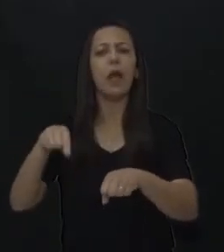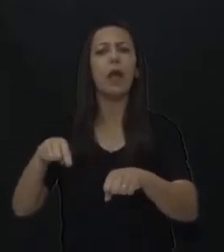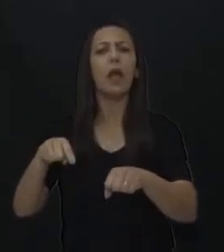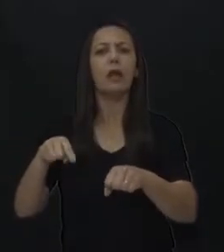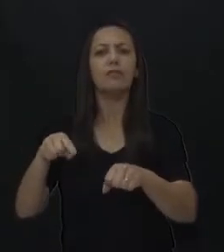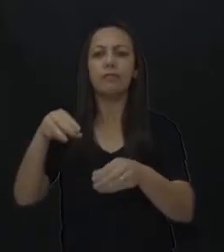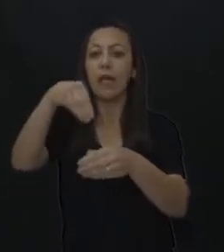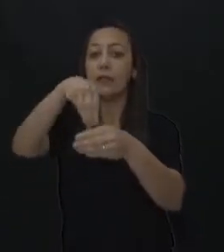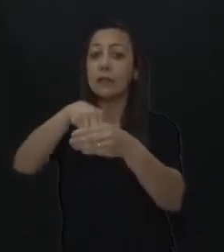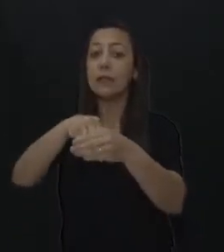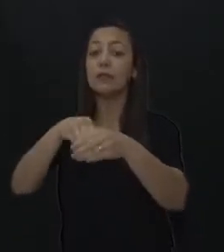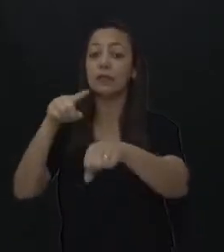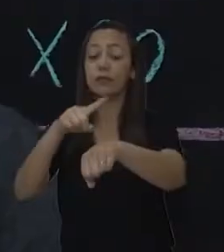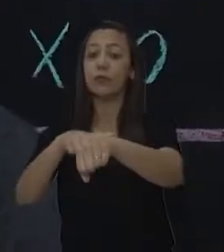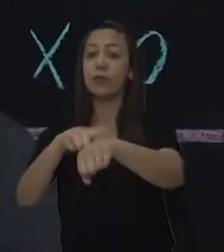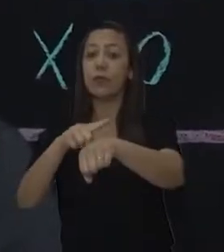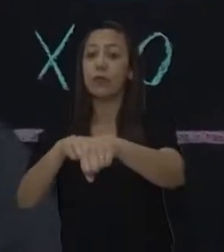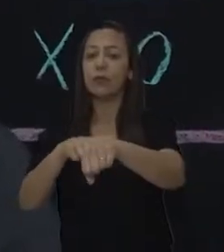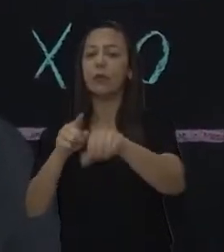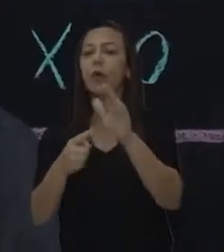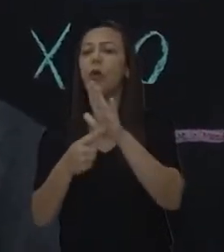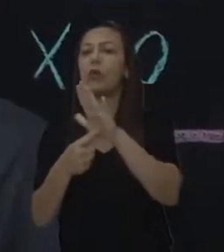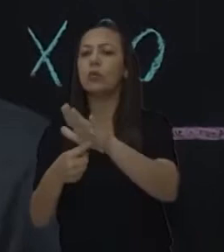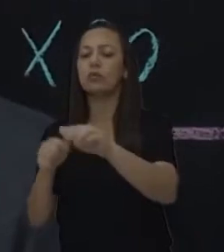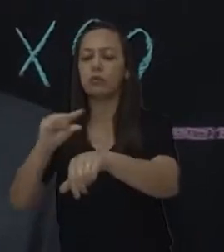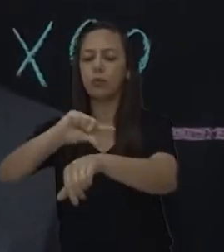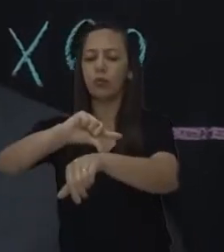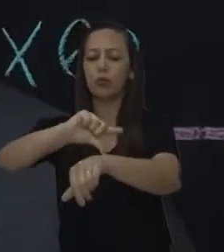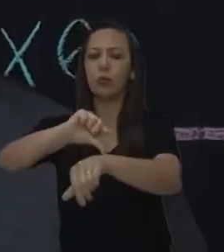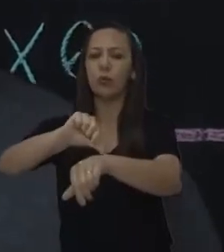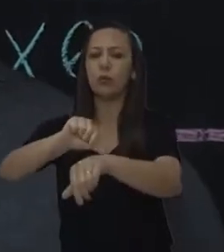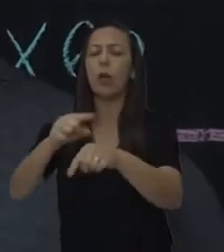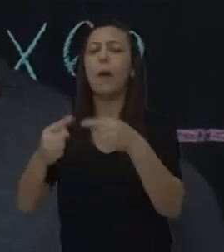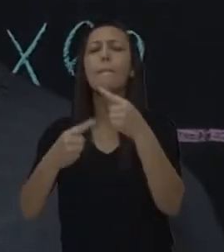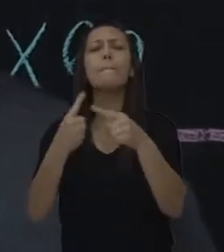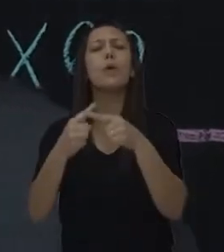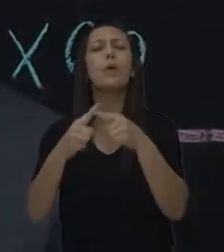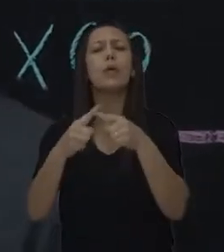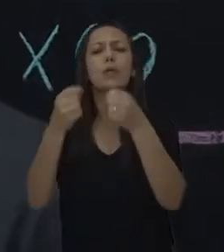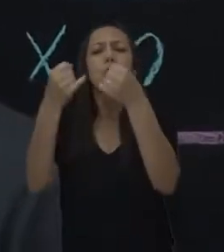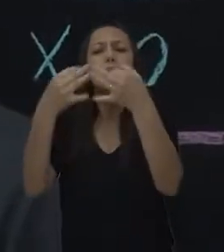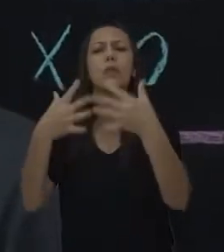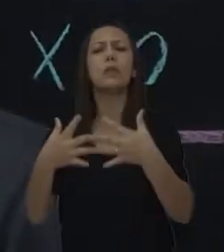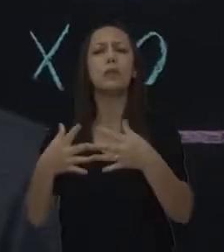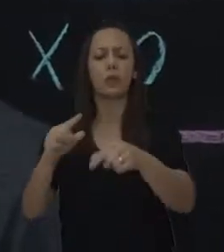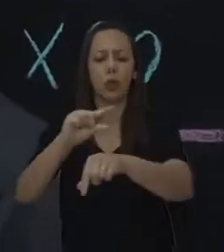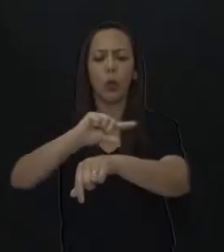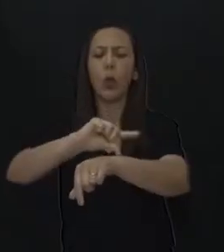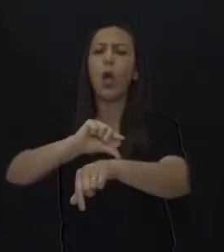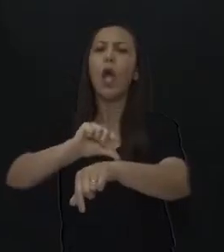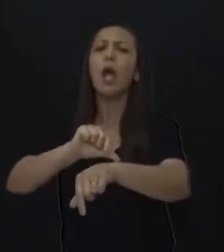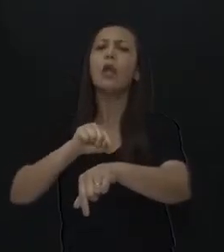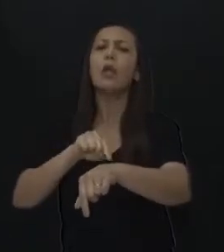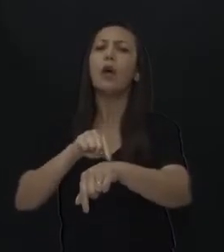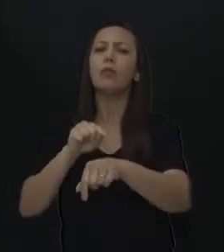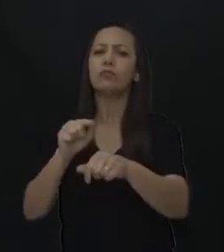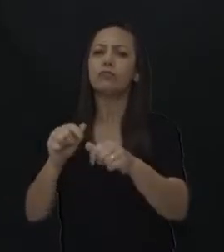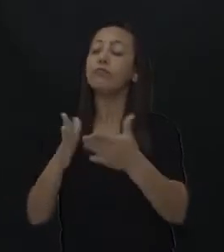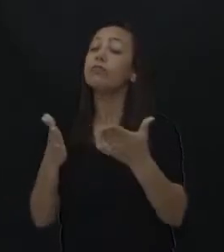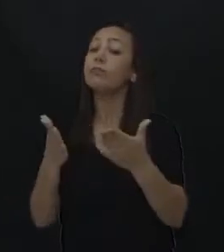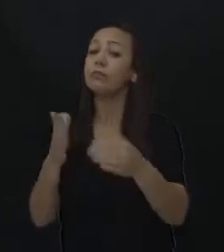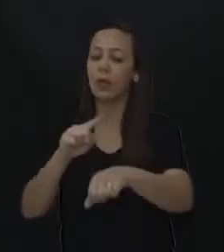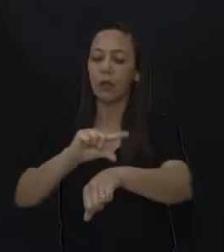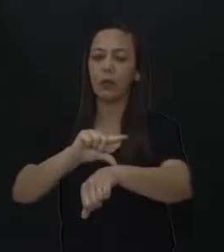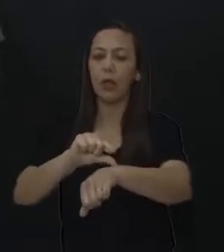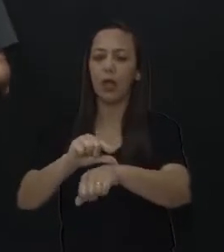tempo marcadas pelo relógio. Por que eu estou falando para vocês, então, que esse relógio tem que ser o analógico? Porque no